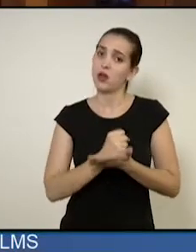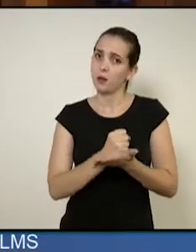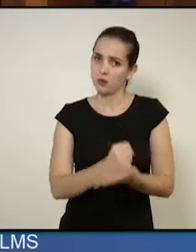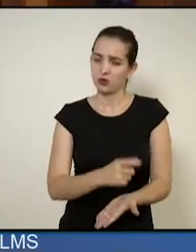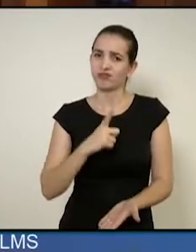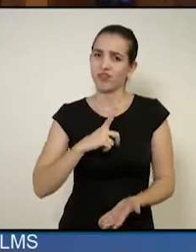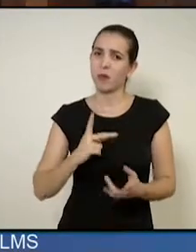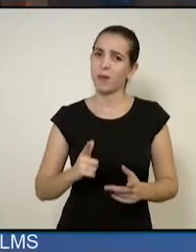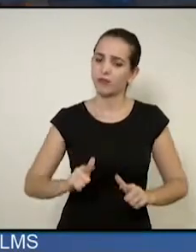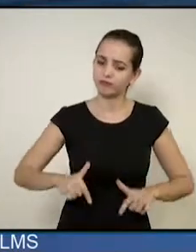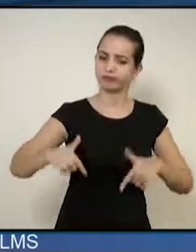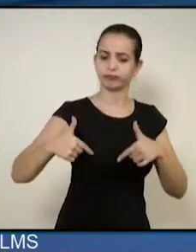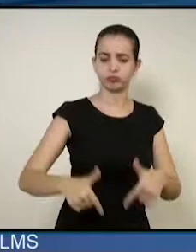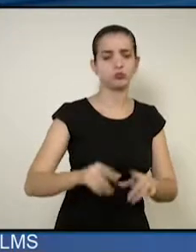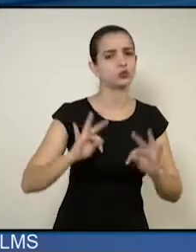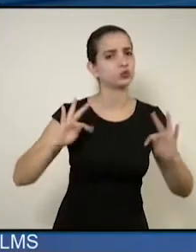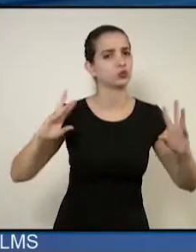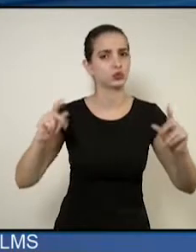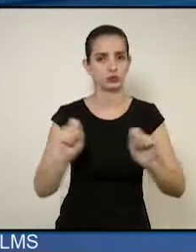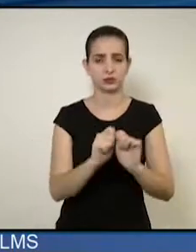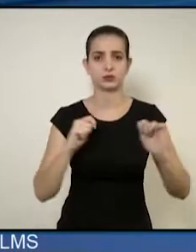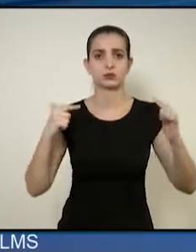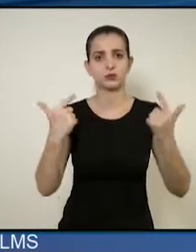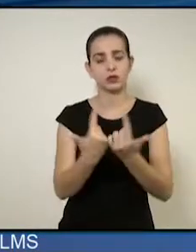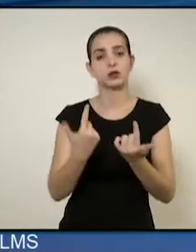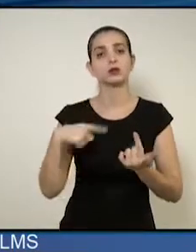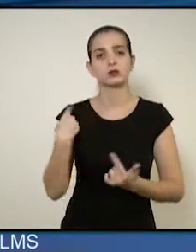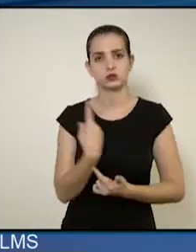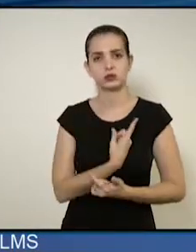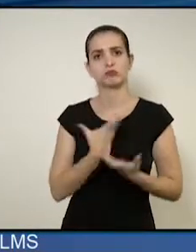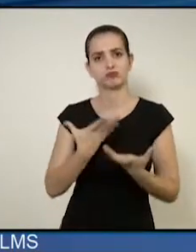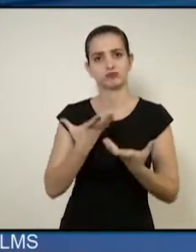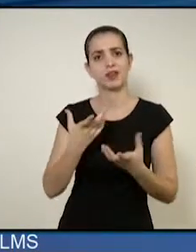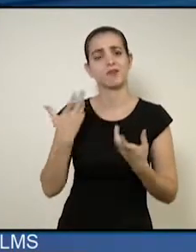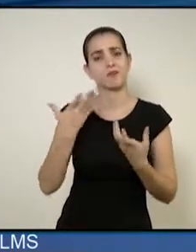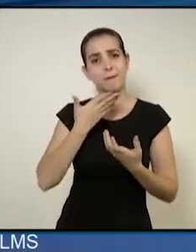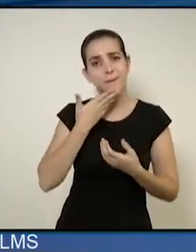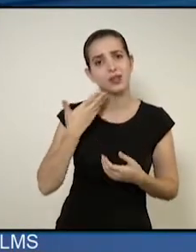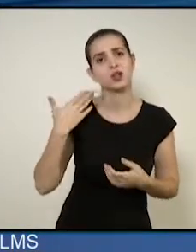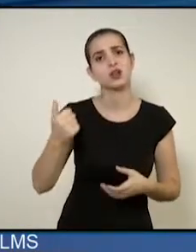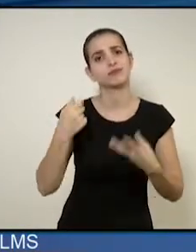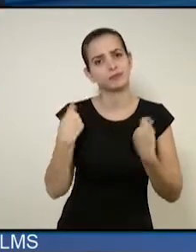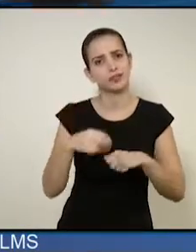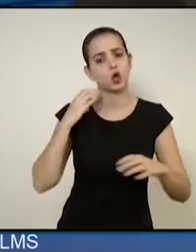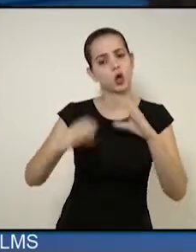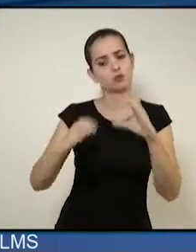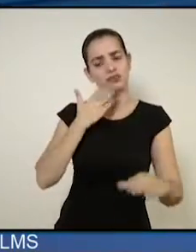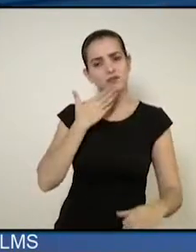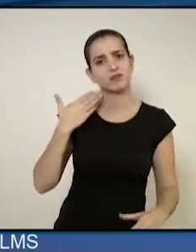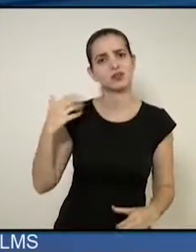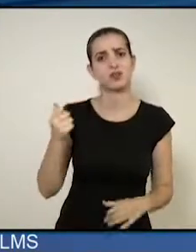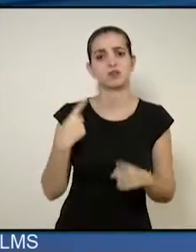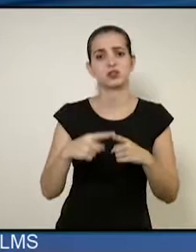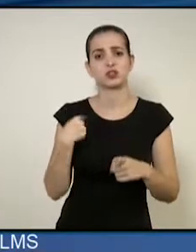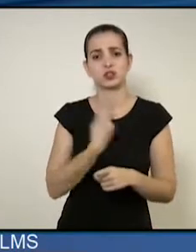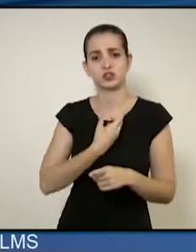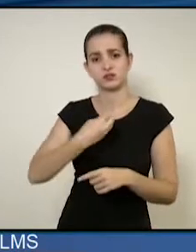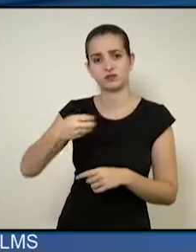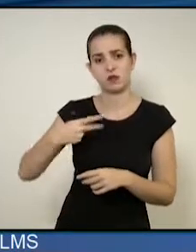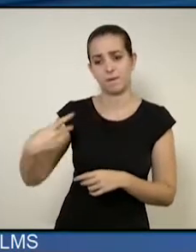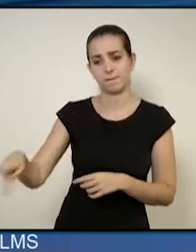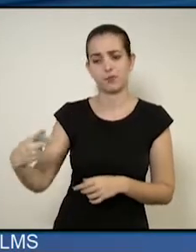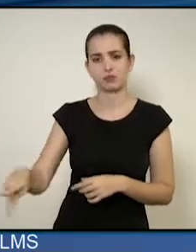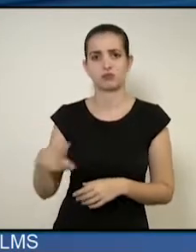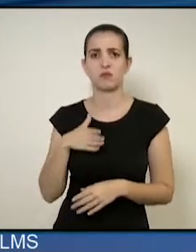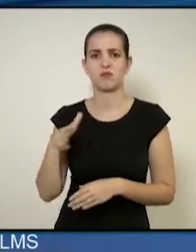de toda a Assembleia Legislativa e precisamos melhorar sensivelmente a comunicação. Tu vai hoje a Ponta Porã, que é